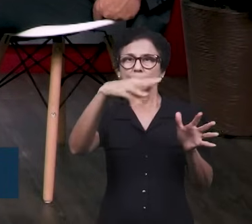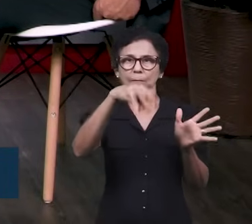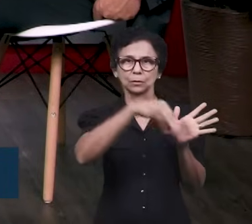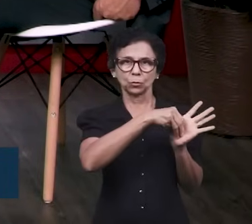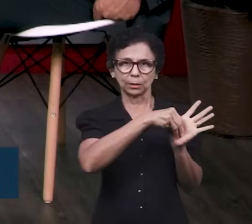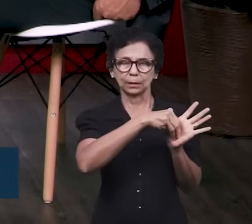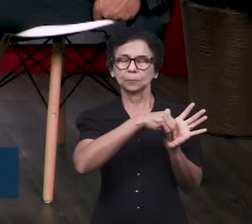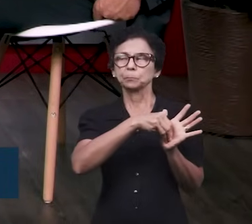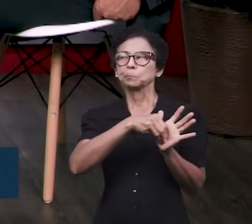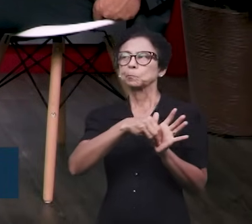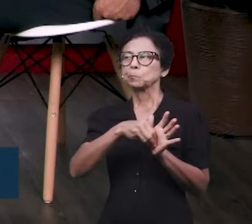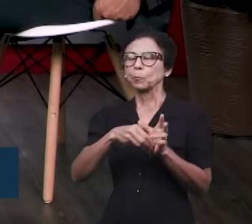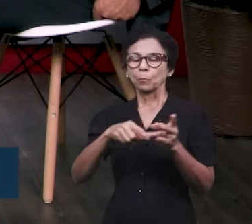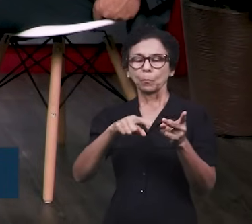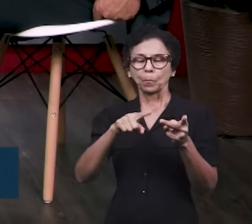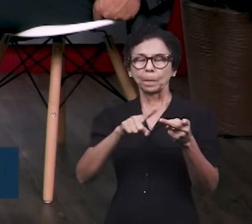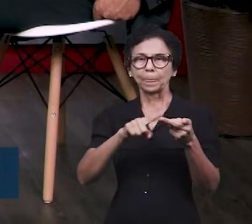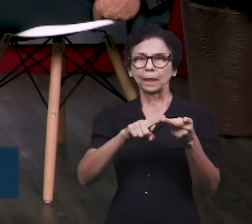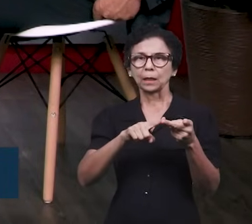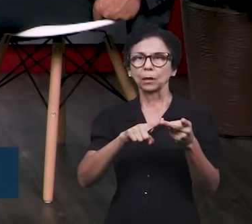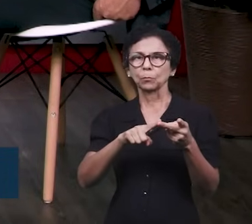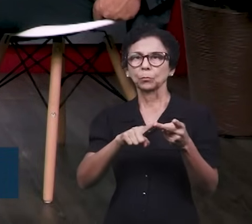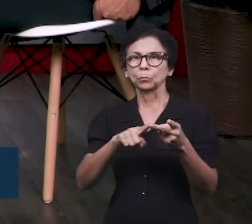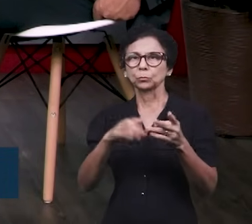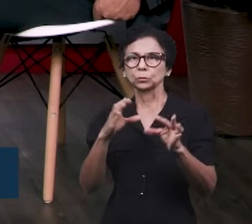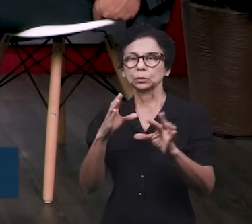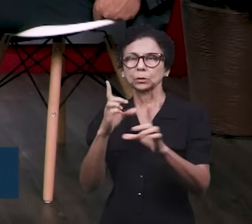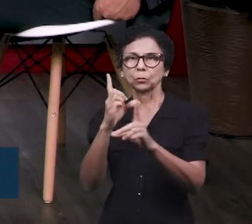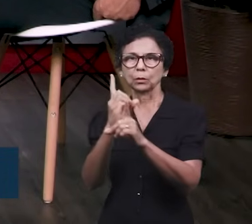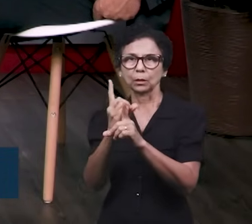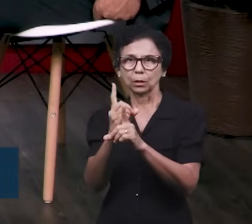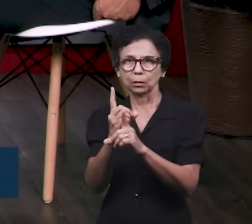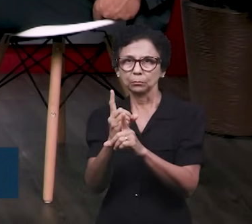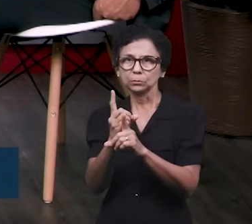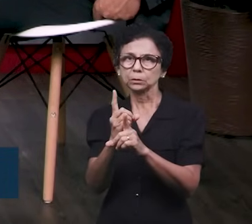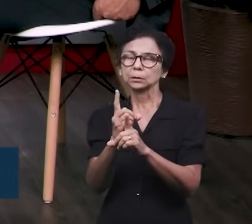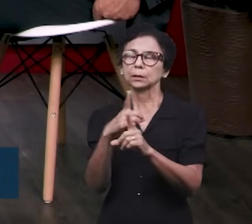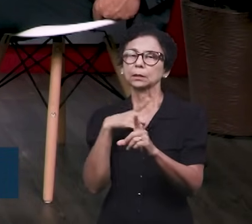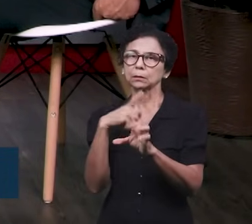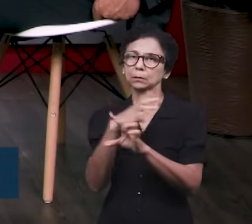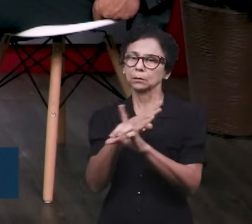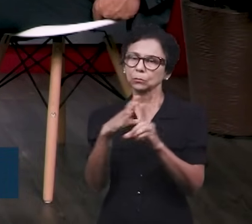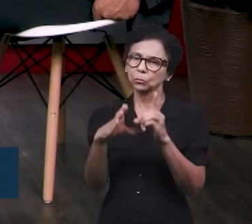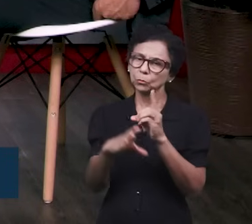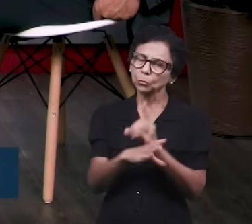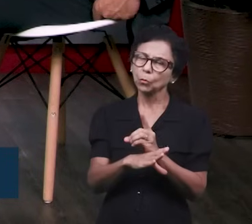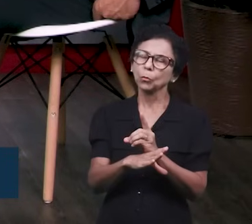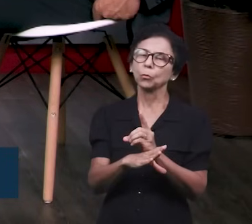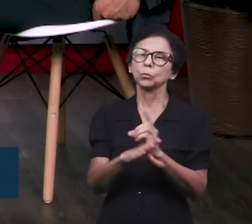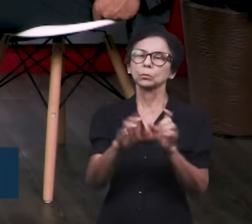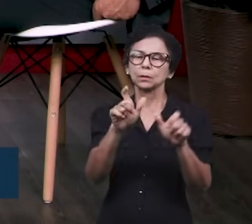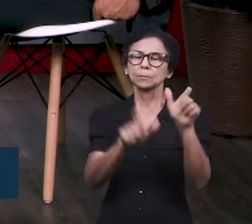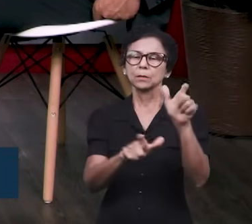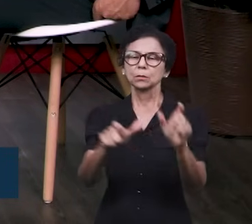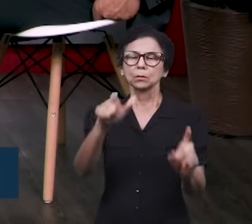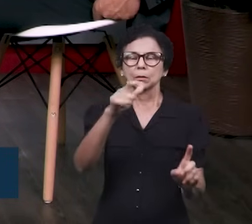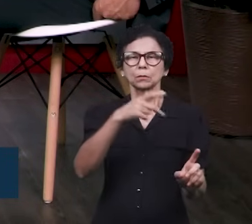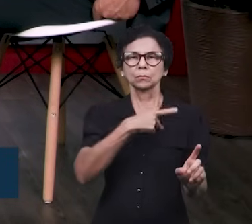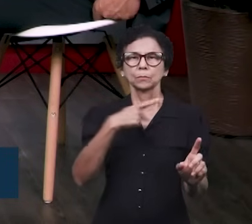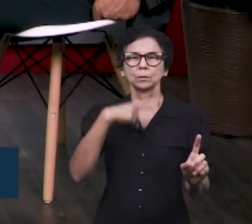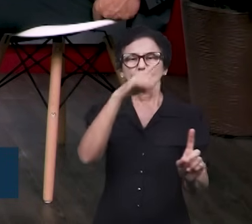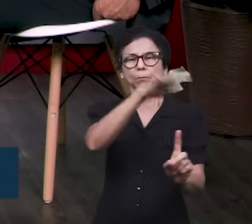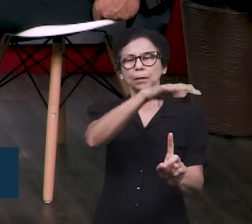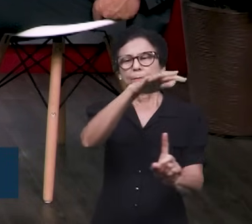Belém todos nos encontramos lá, tem invariavelmente um culto onde todo mundo recebe imposição de mãos, lá